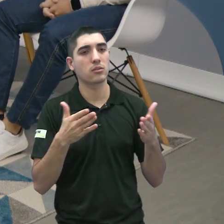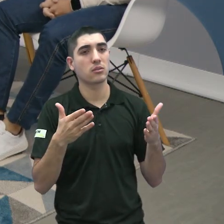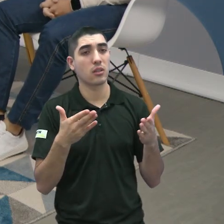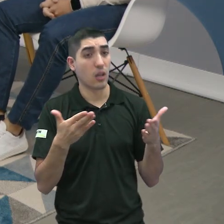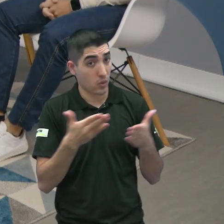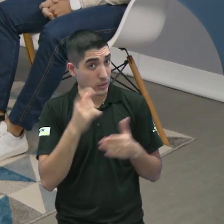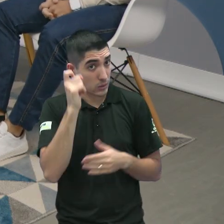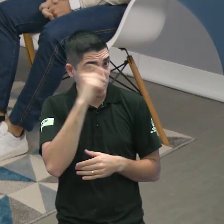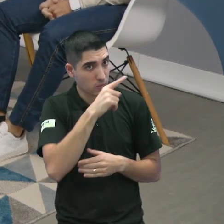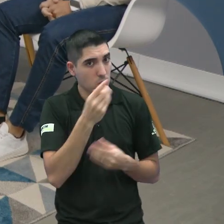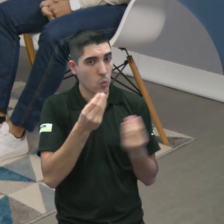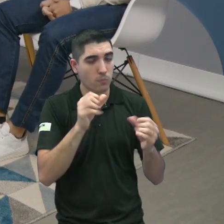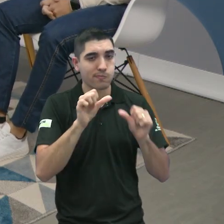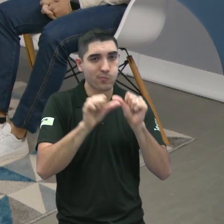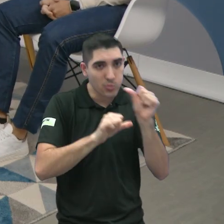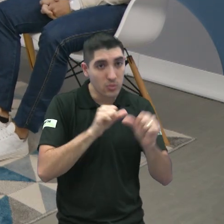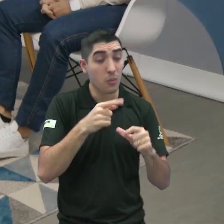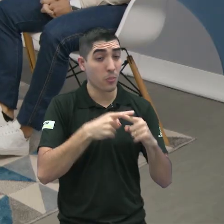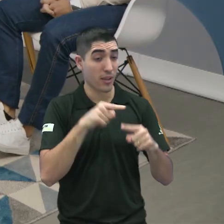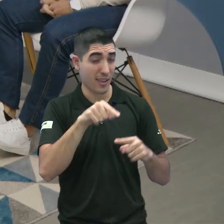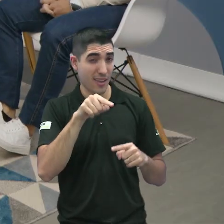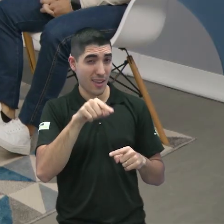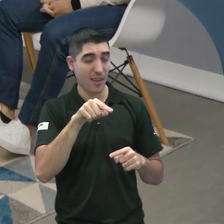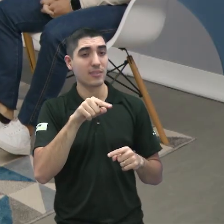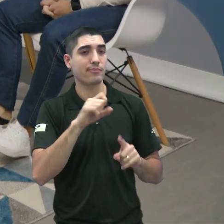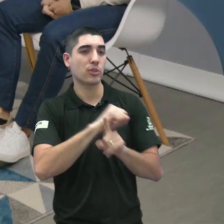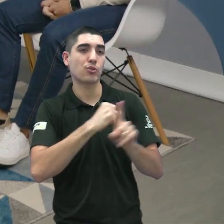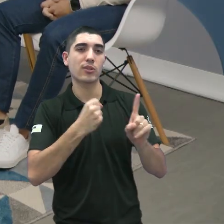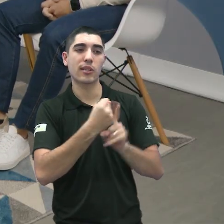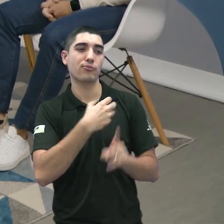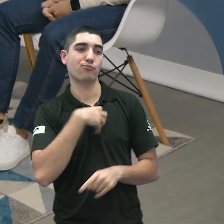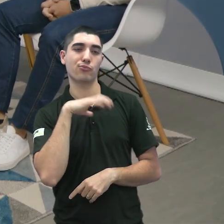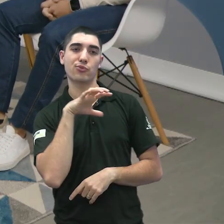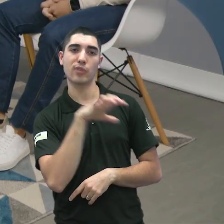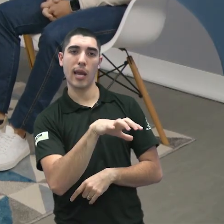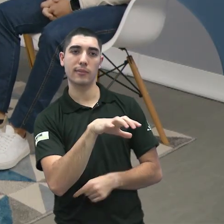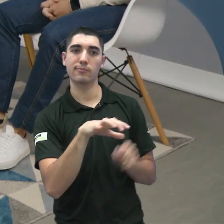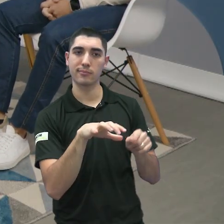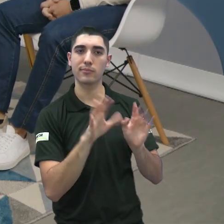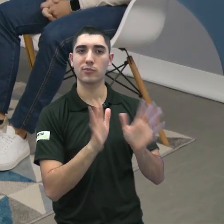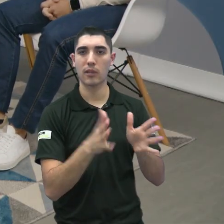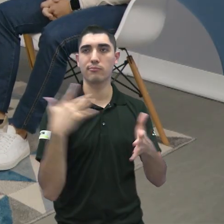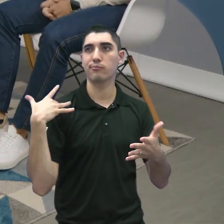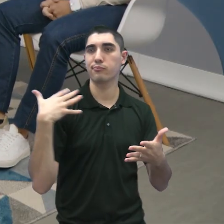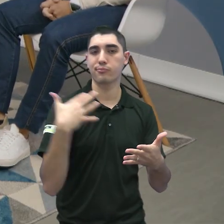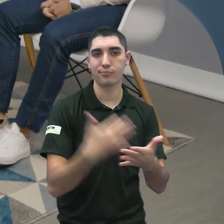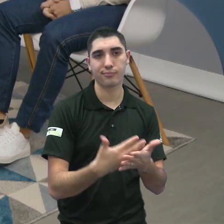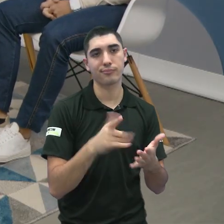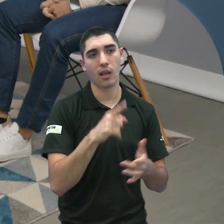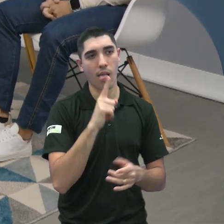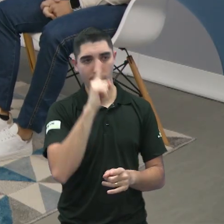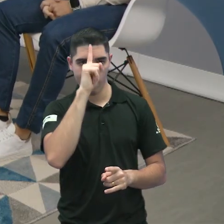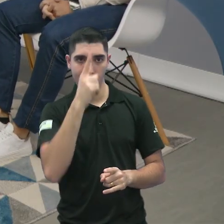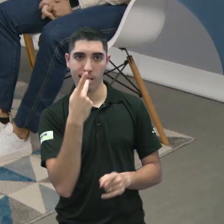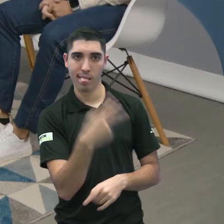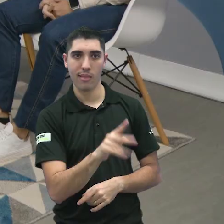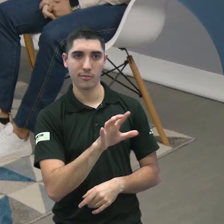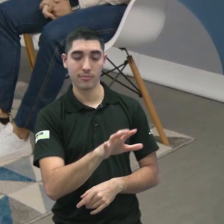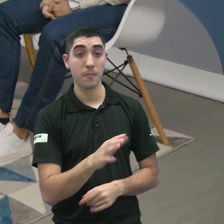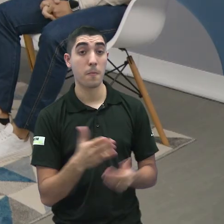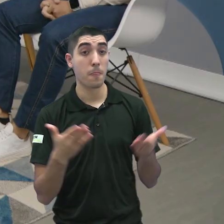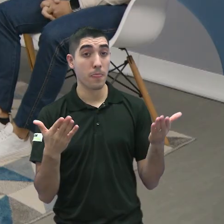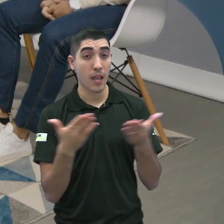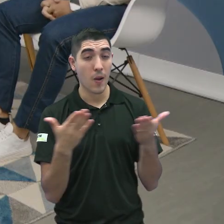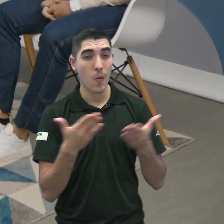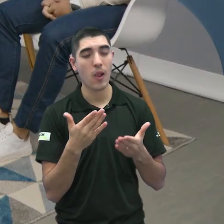momento, é difícil, né, mudar. A gente está falando de um conceito de sociedade que já vem construindo há muito tempo. Então,